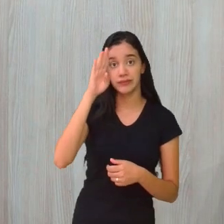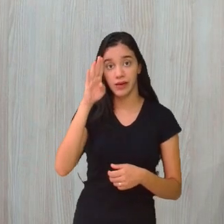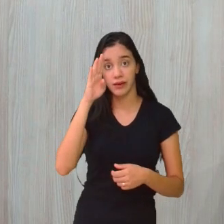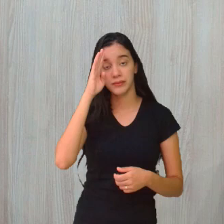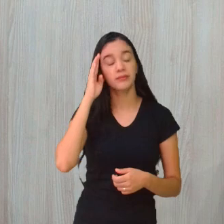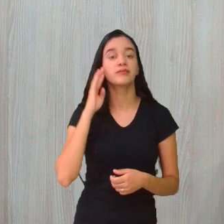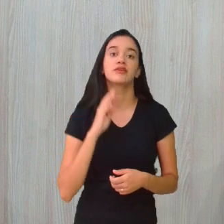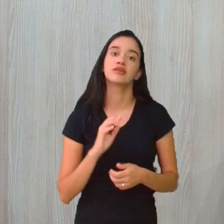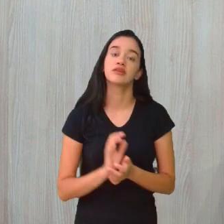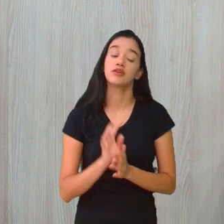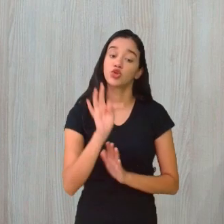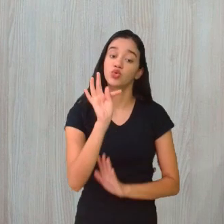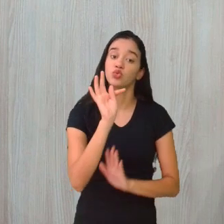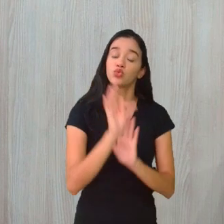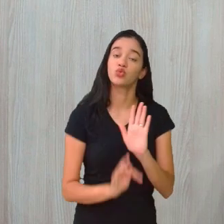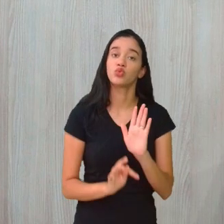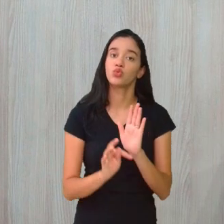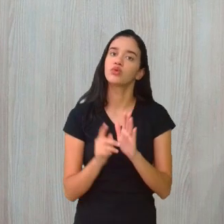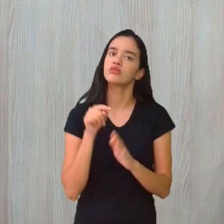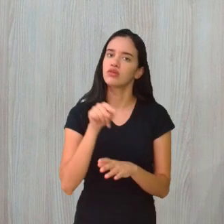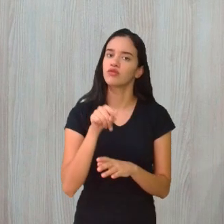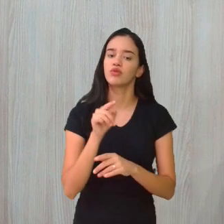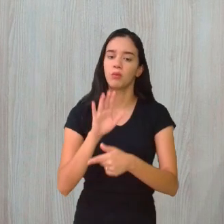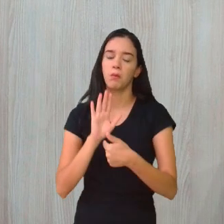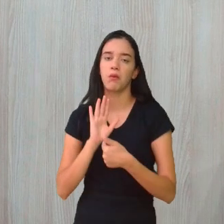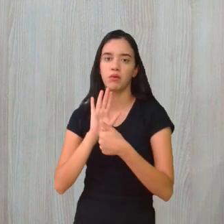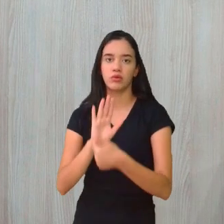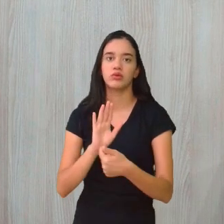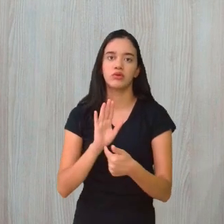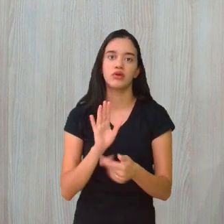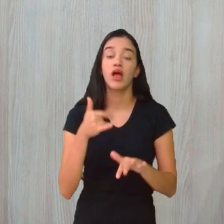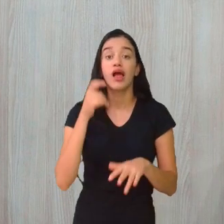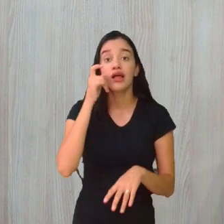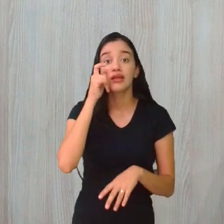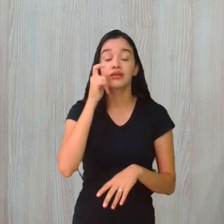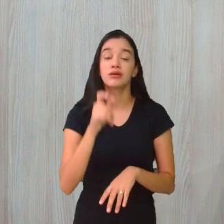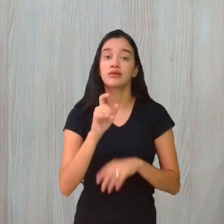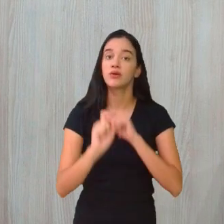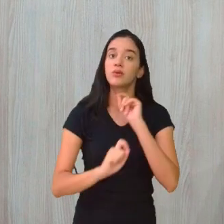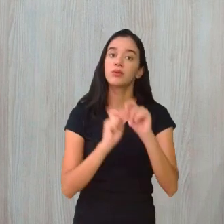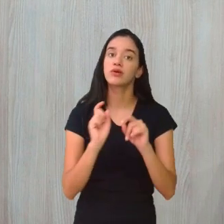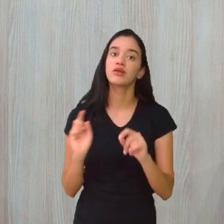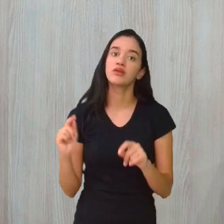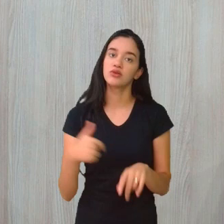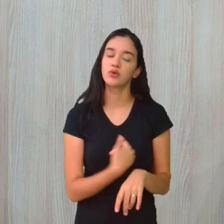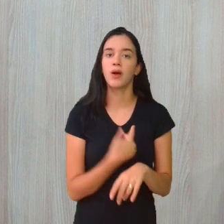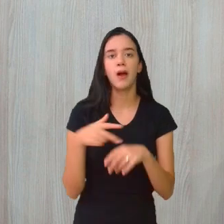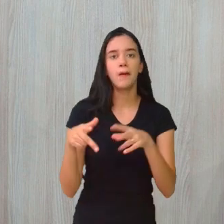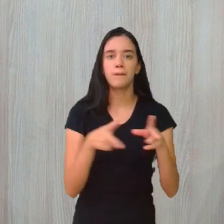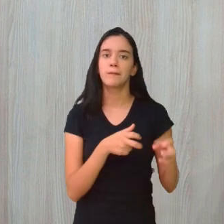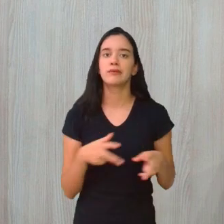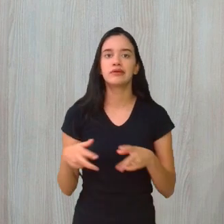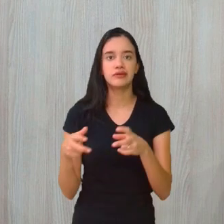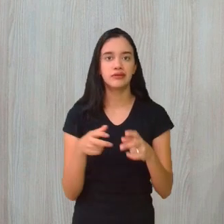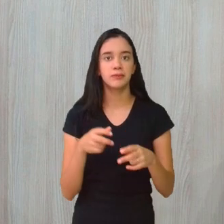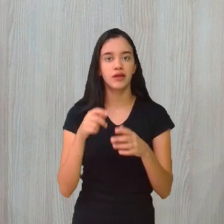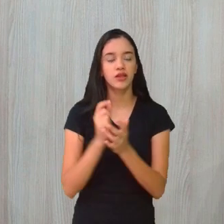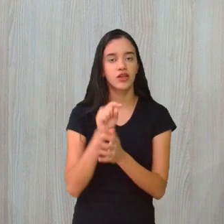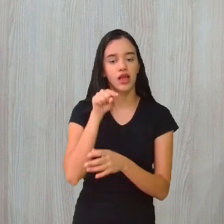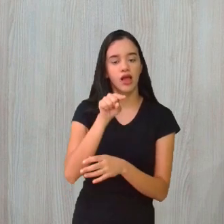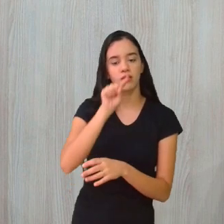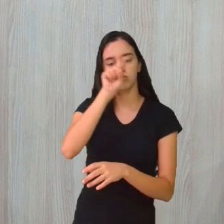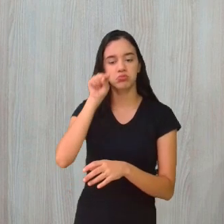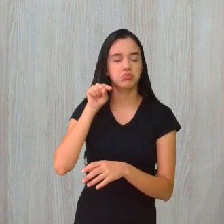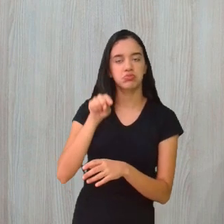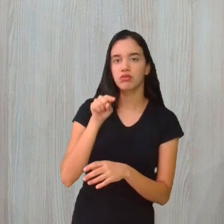principalmente baseada no texto, né, que você trouxe, é interessante que a gente perceba que a pontuação ali, ela funciona